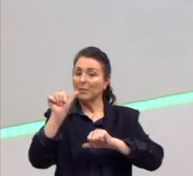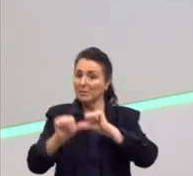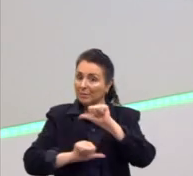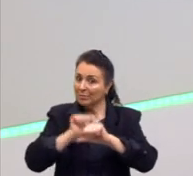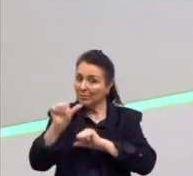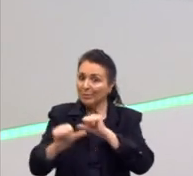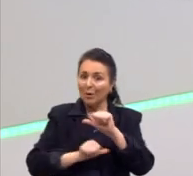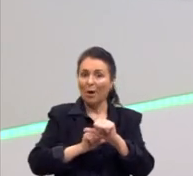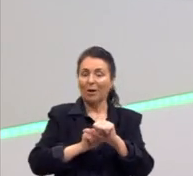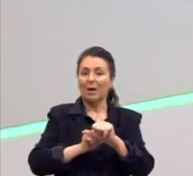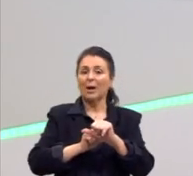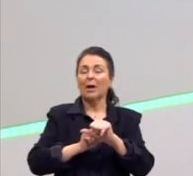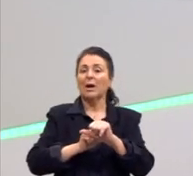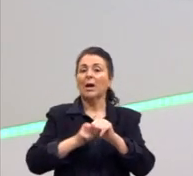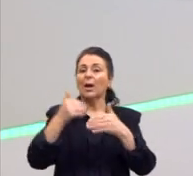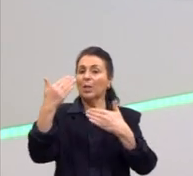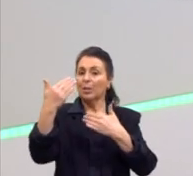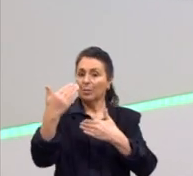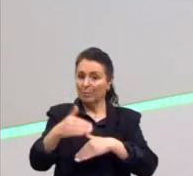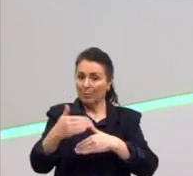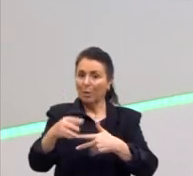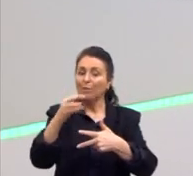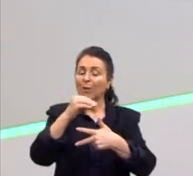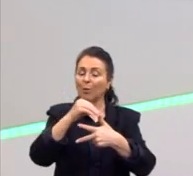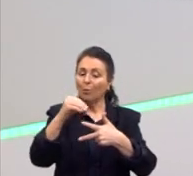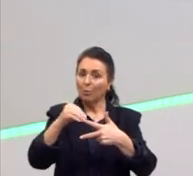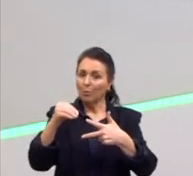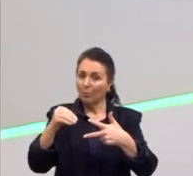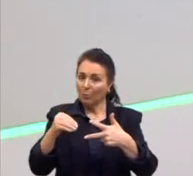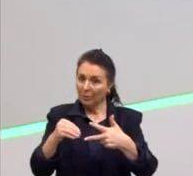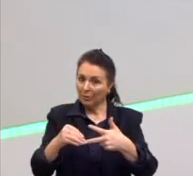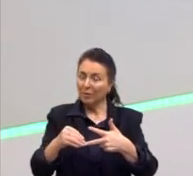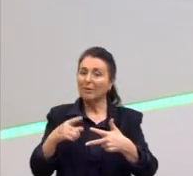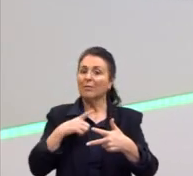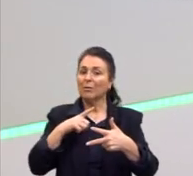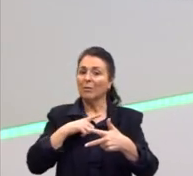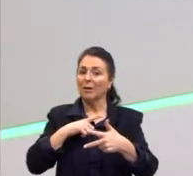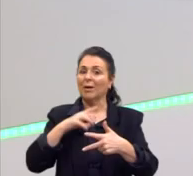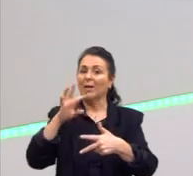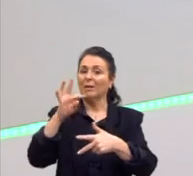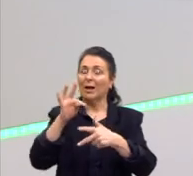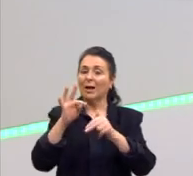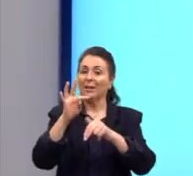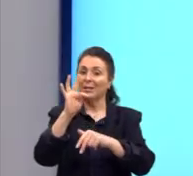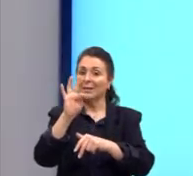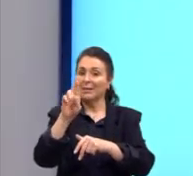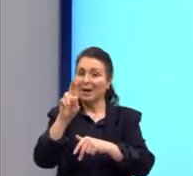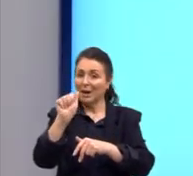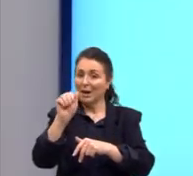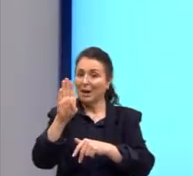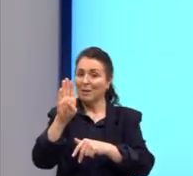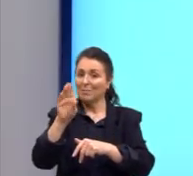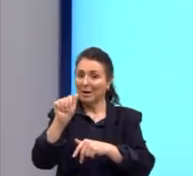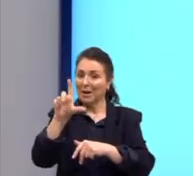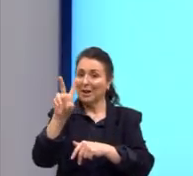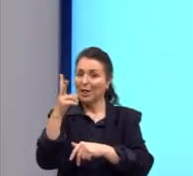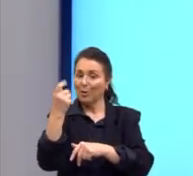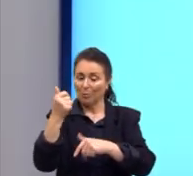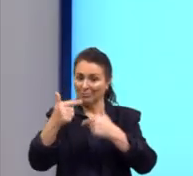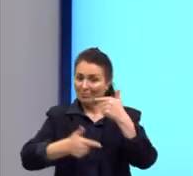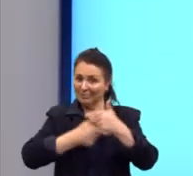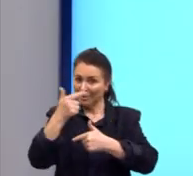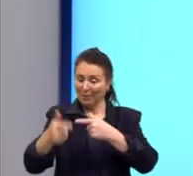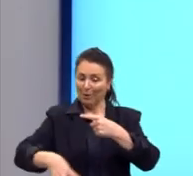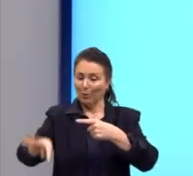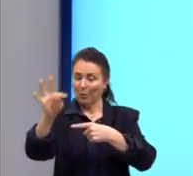questão e o Enem ele sempre coloca uma questão que cai o teorema do trabalho-energia tá geralmente temos em